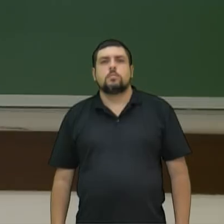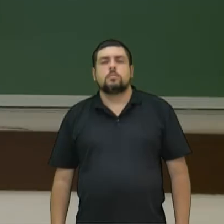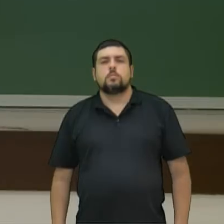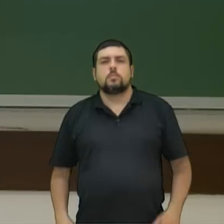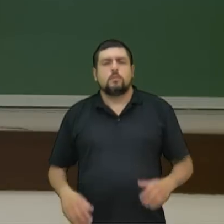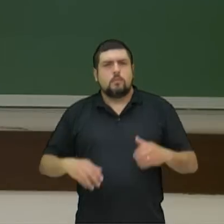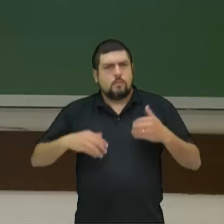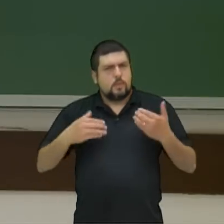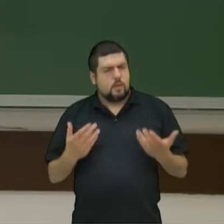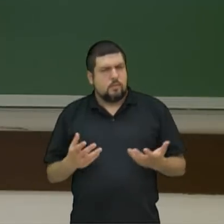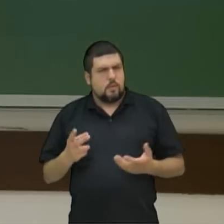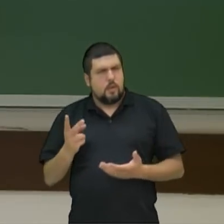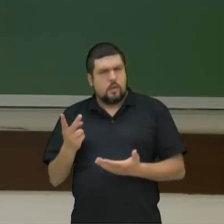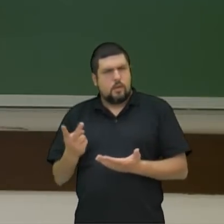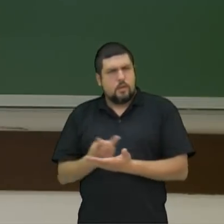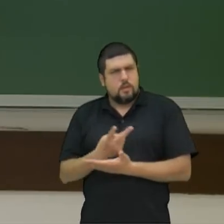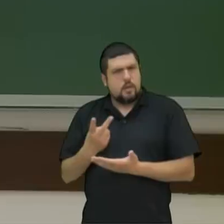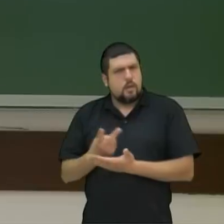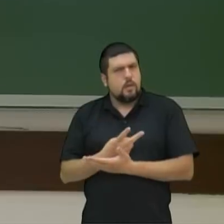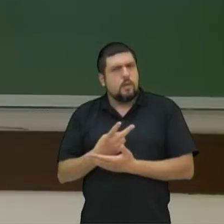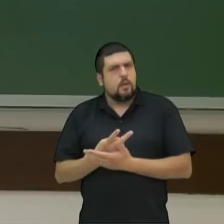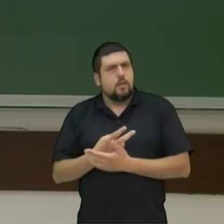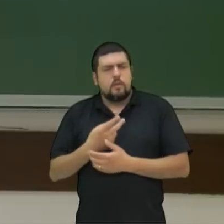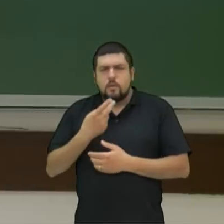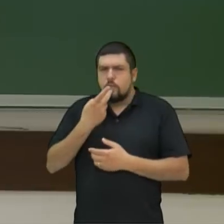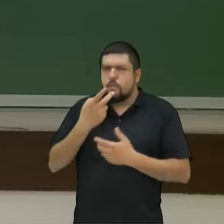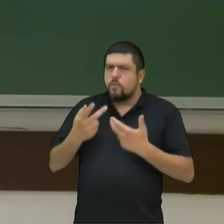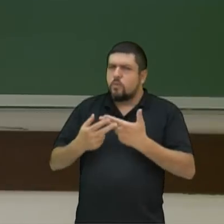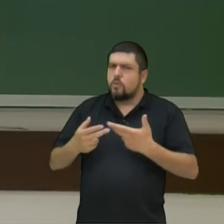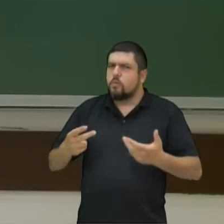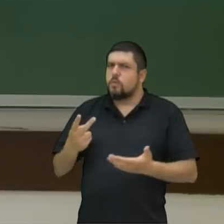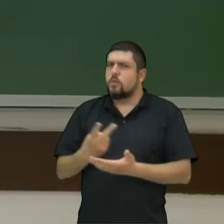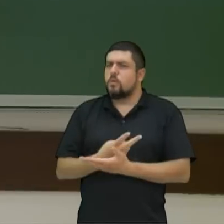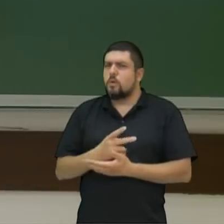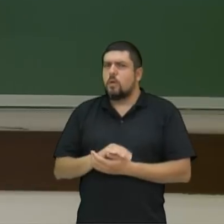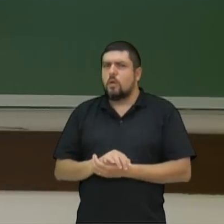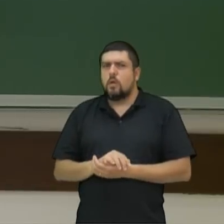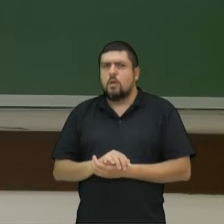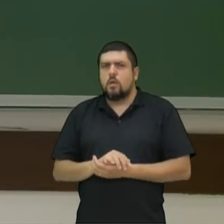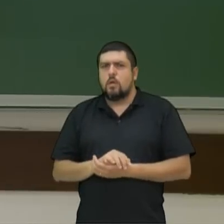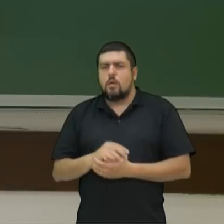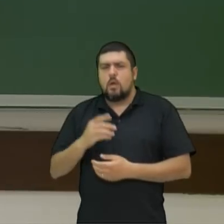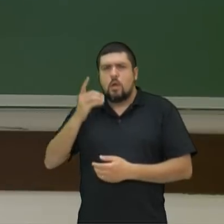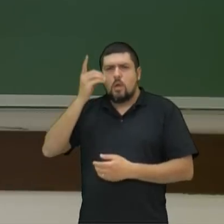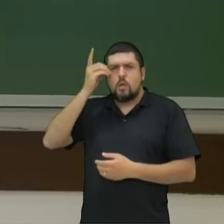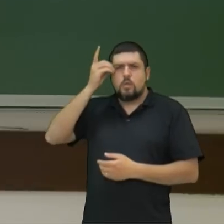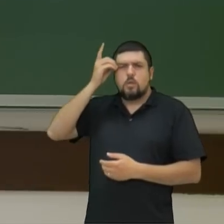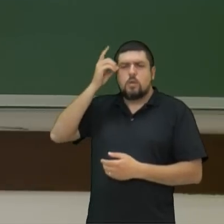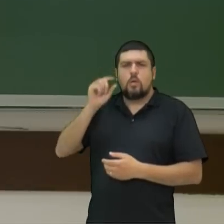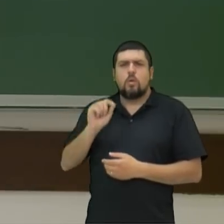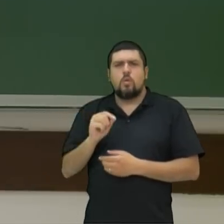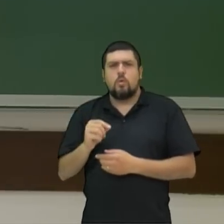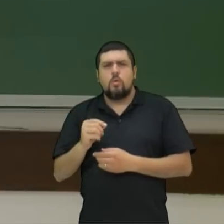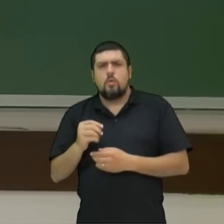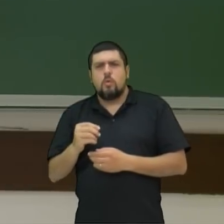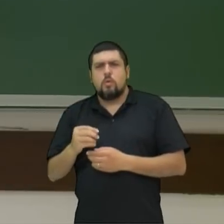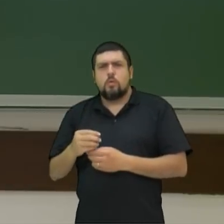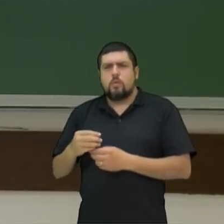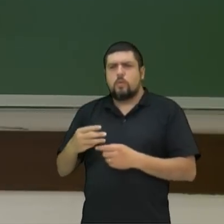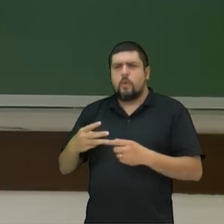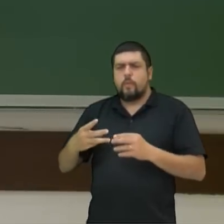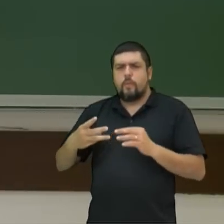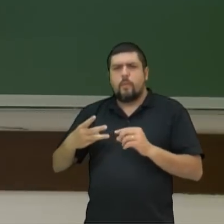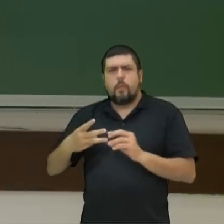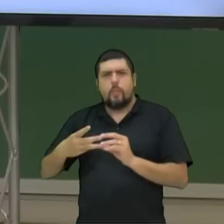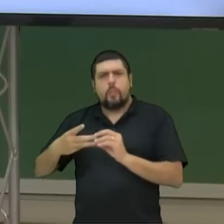Professora, você está errada. Você falou alguma coisa errada nesse exercício. Você acabou de falar que síndrome de Down é trissomia do 21, como é que vai ter 46